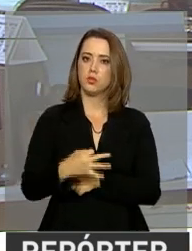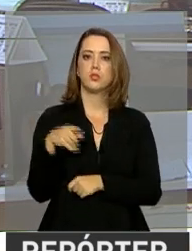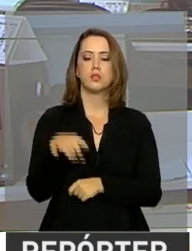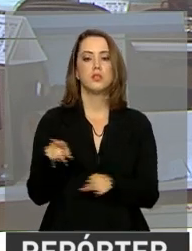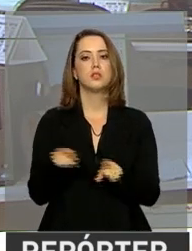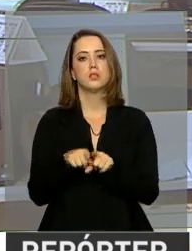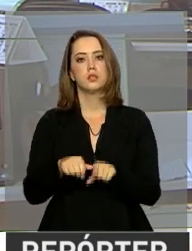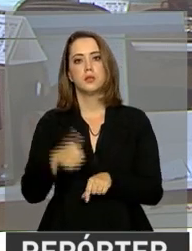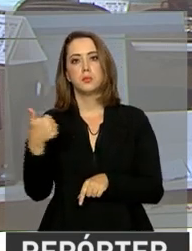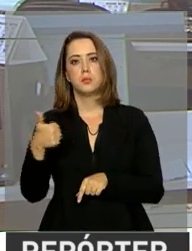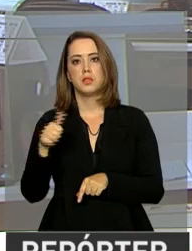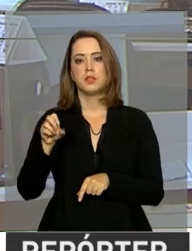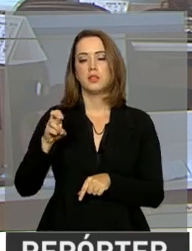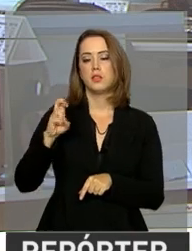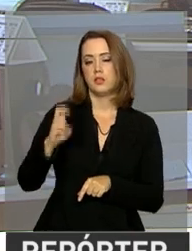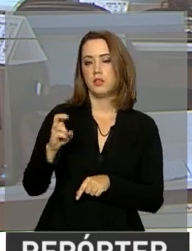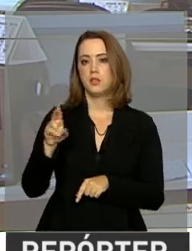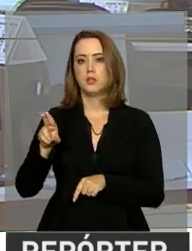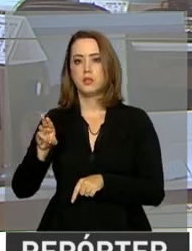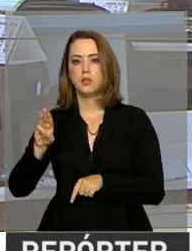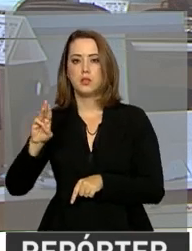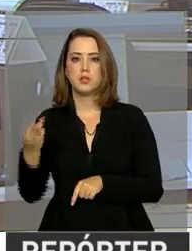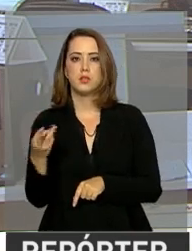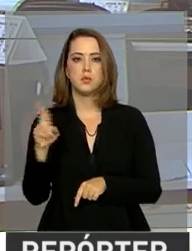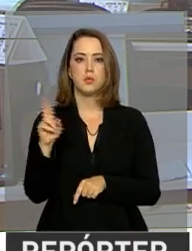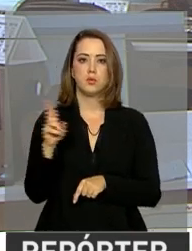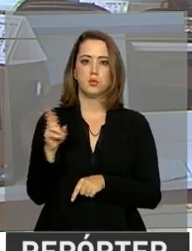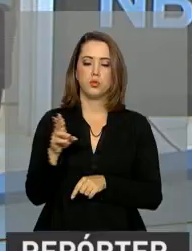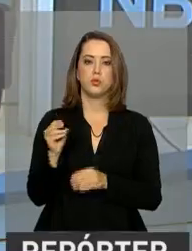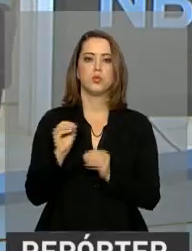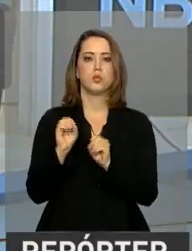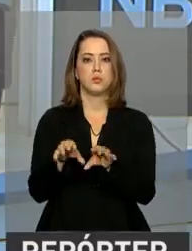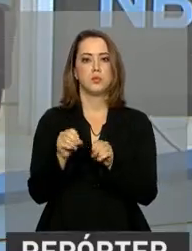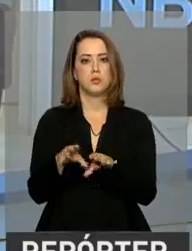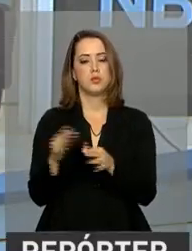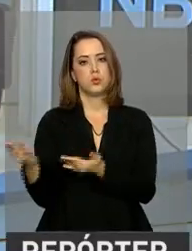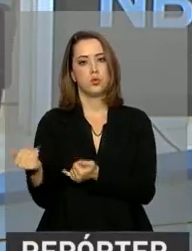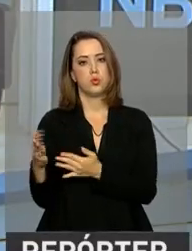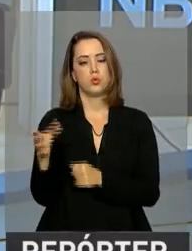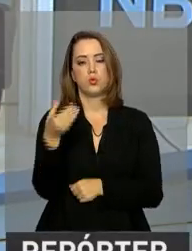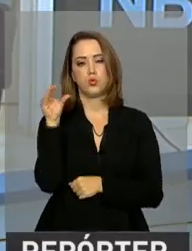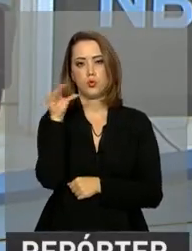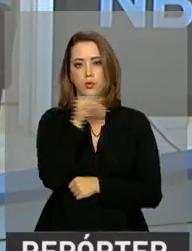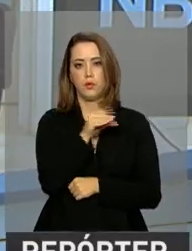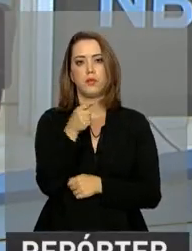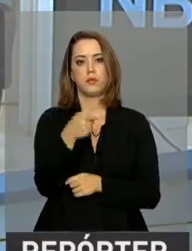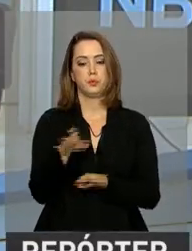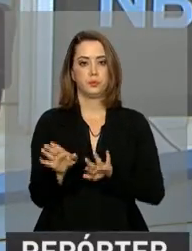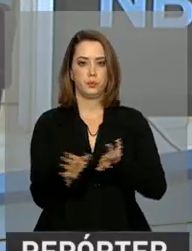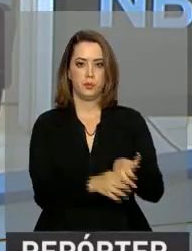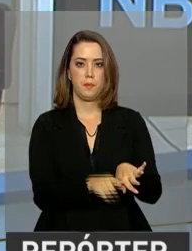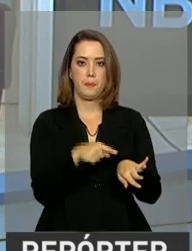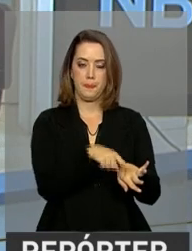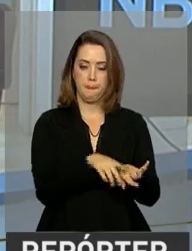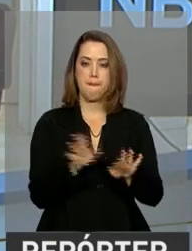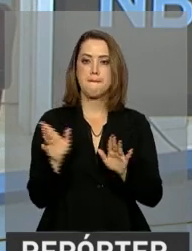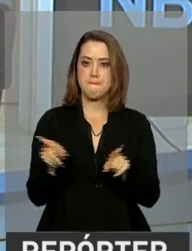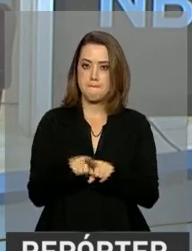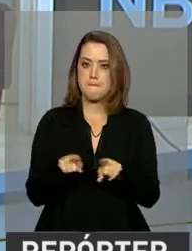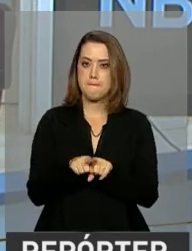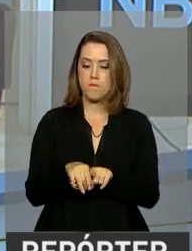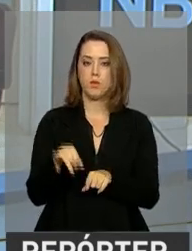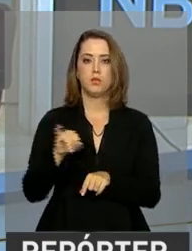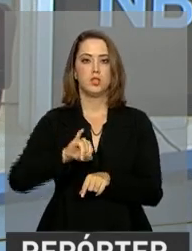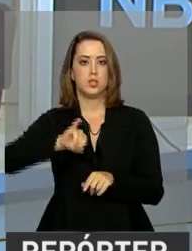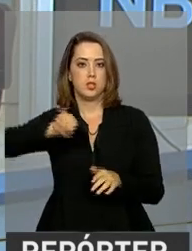reais vão para a educação de jovens e adultos. E uma última informação, o imposto de importação